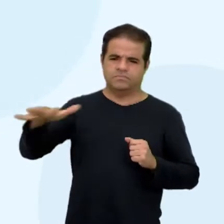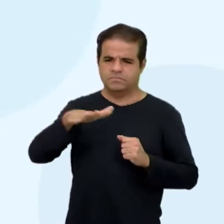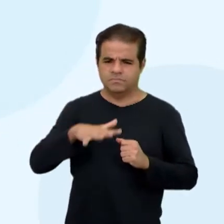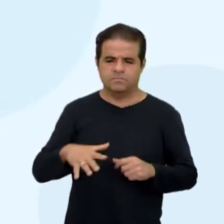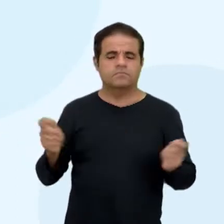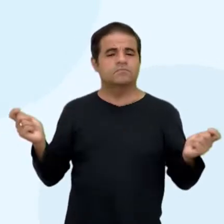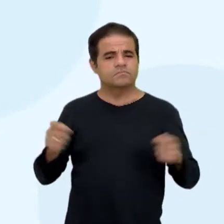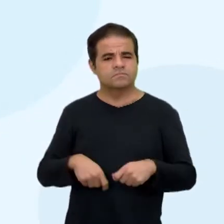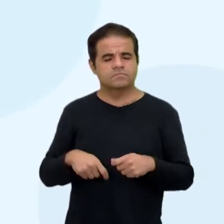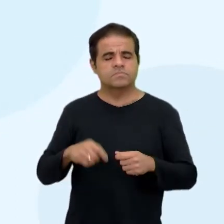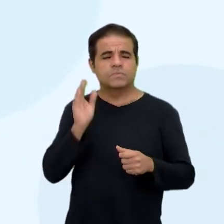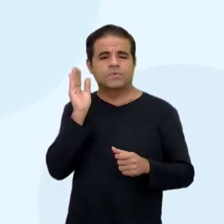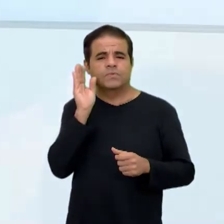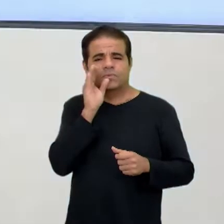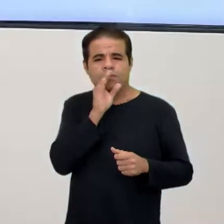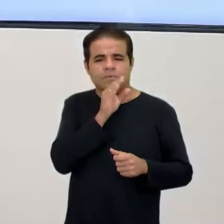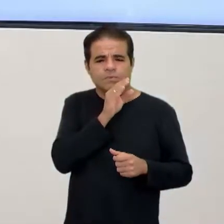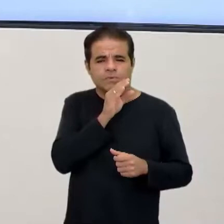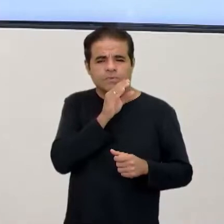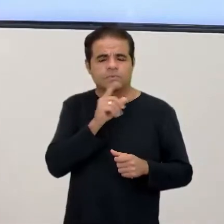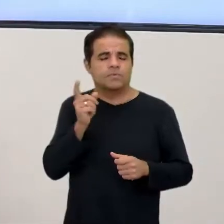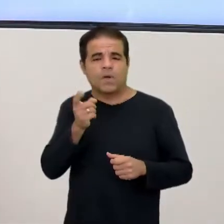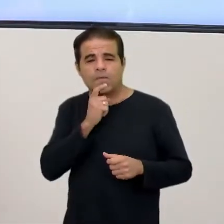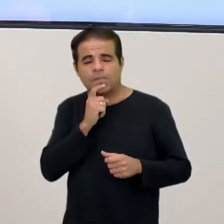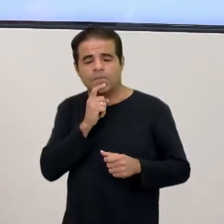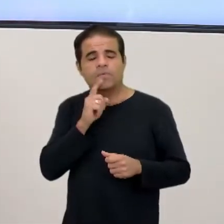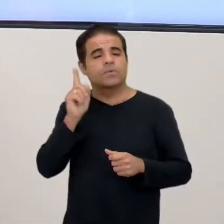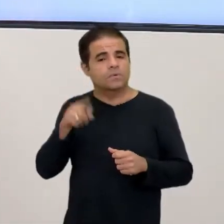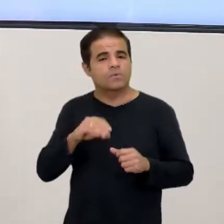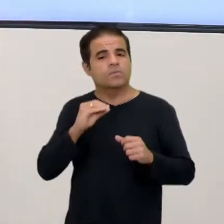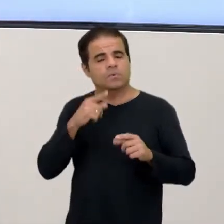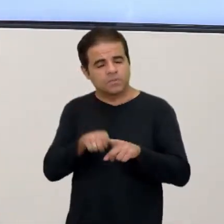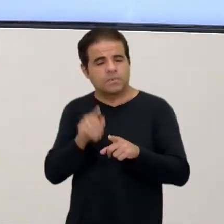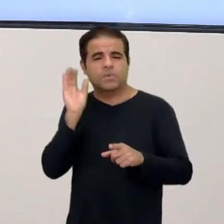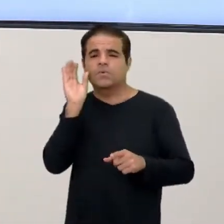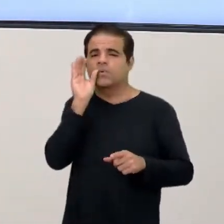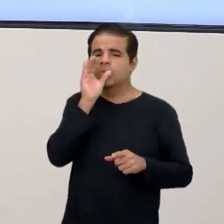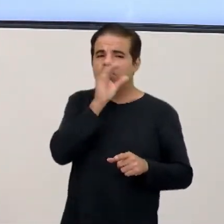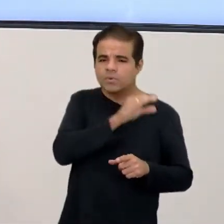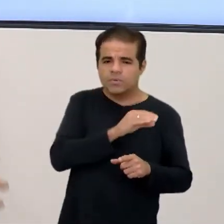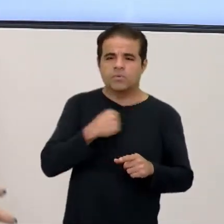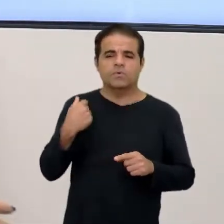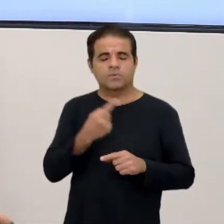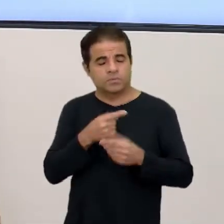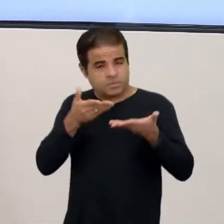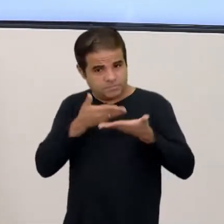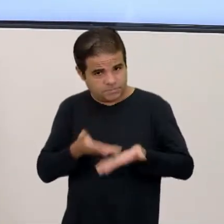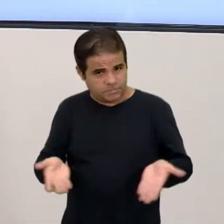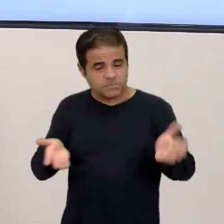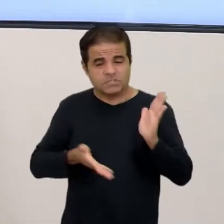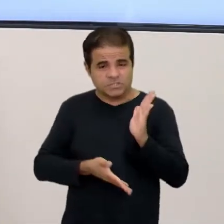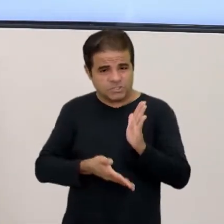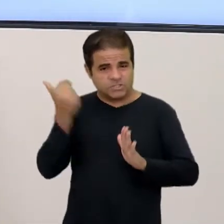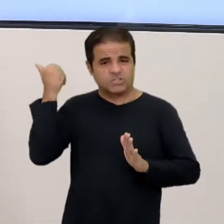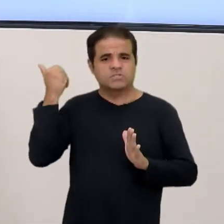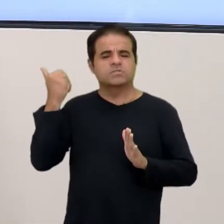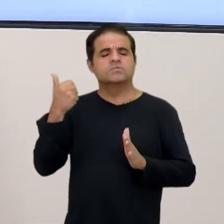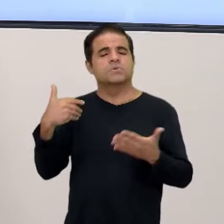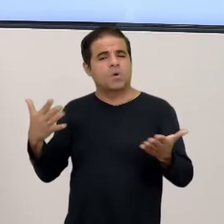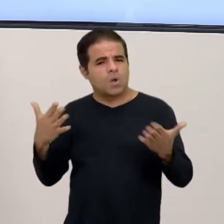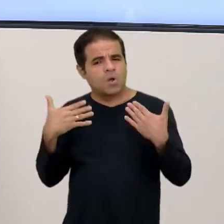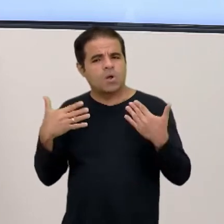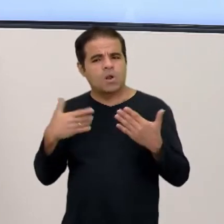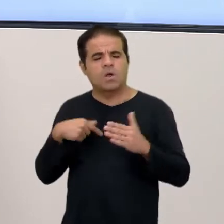pode tanto resfriar uma região quanto aquecer. Então, no nosso caso, nós vamos retirar o calor usando a